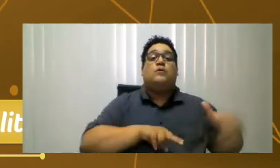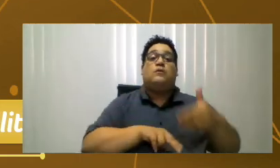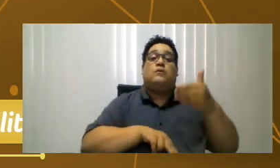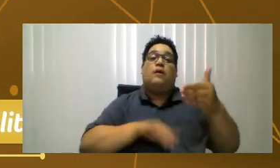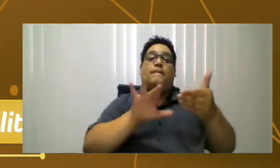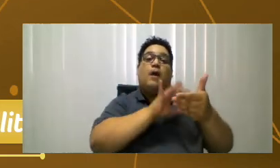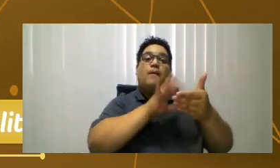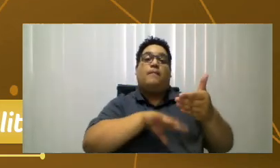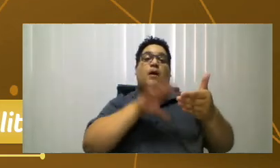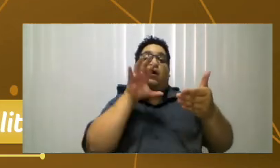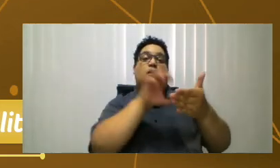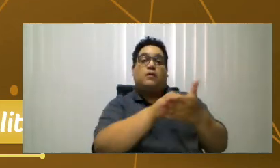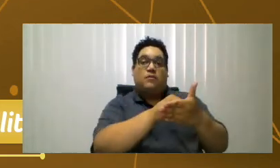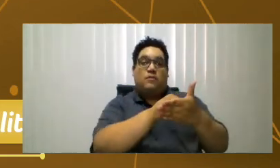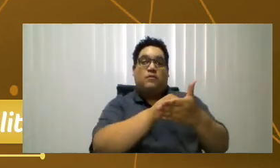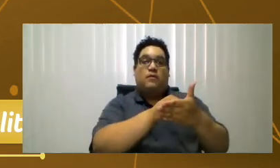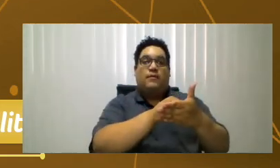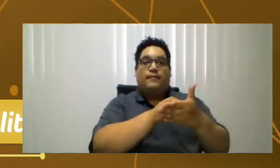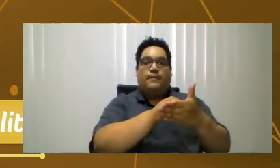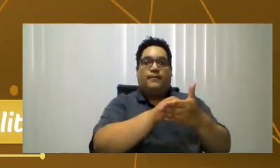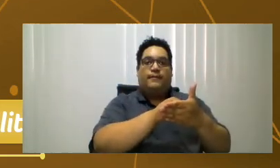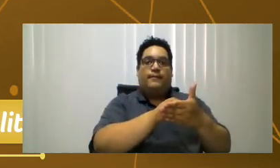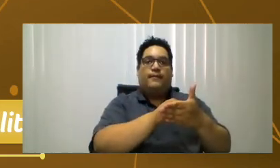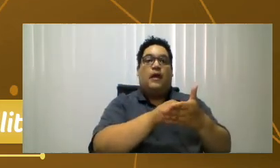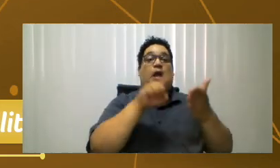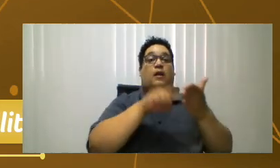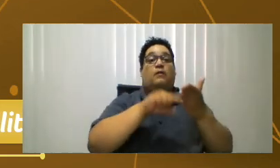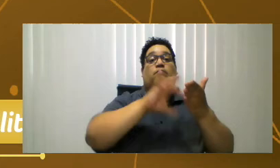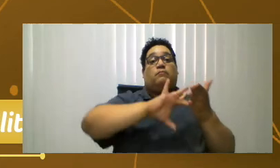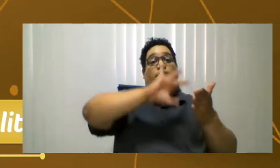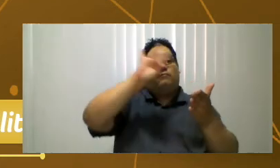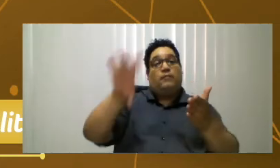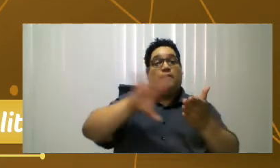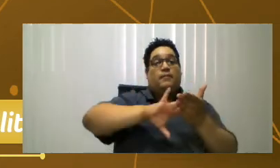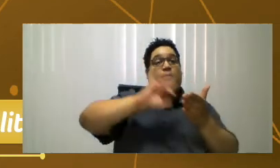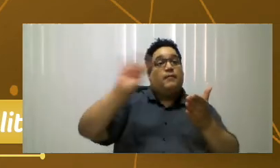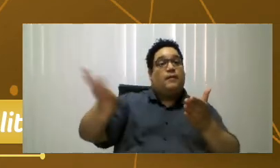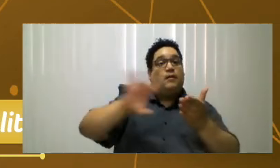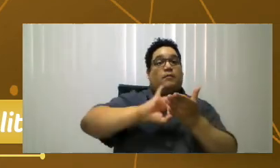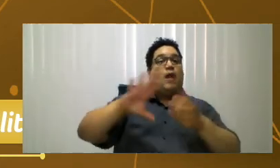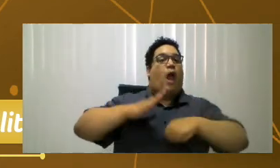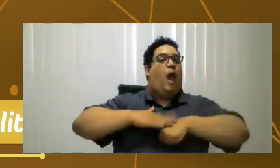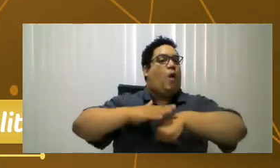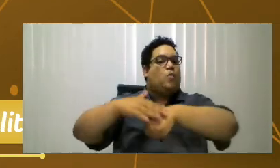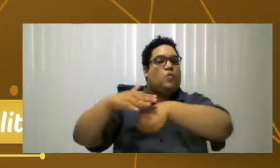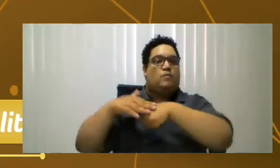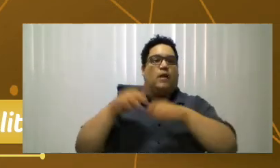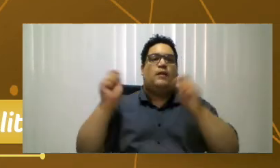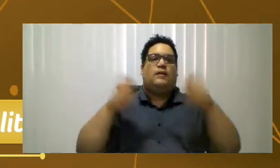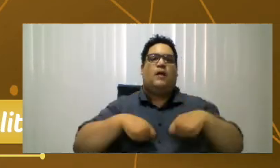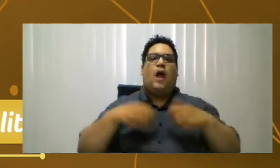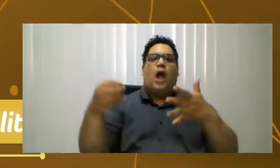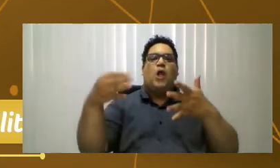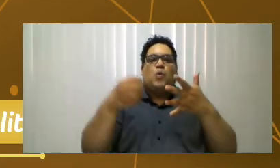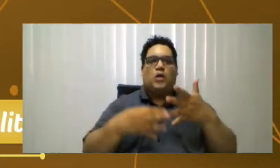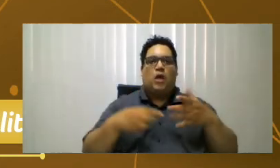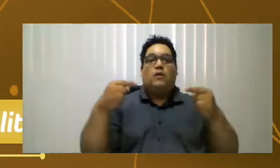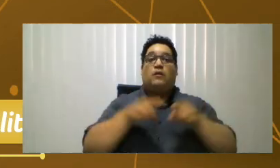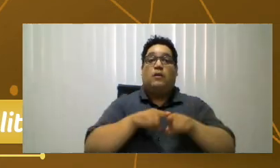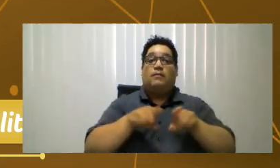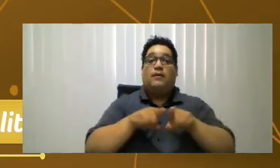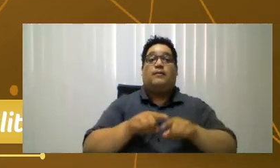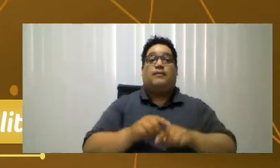seu aplicativo, esse dashboard já vai sendo automaticamente já atualizado, e o seu status